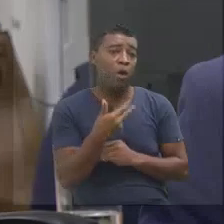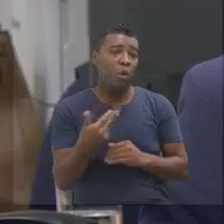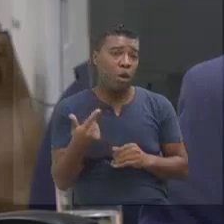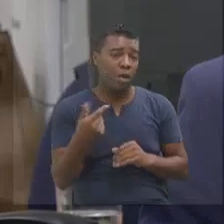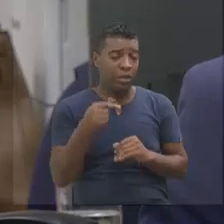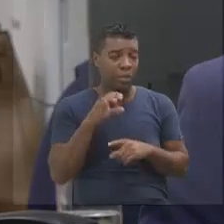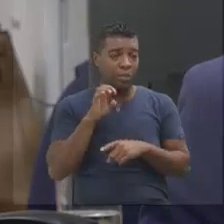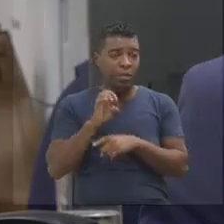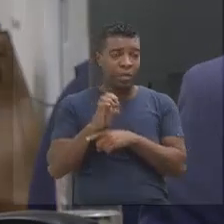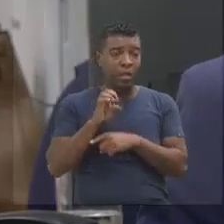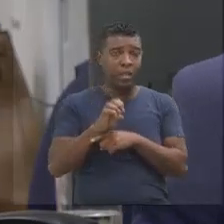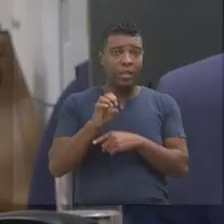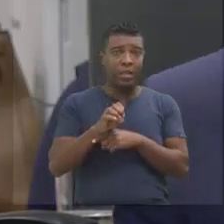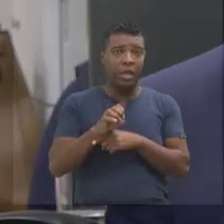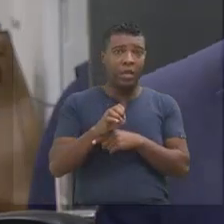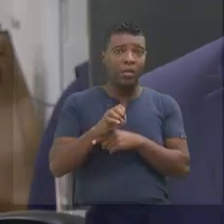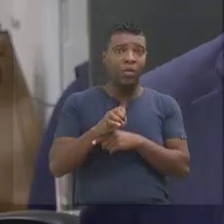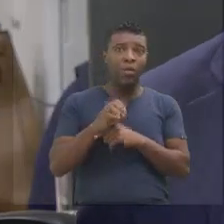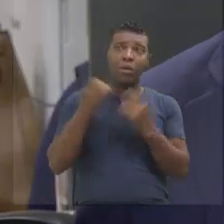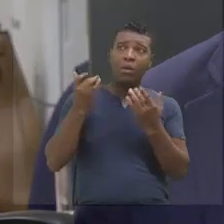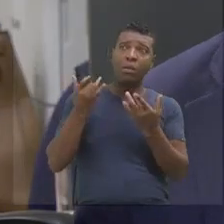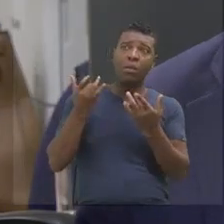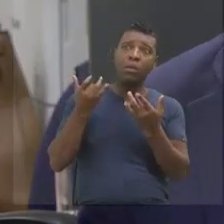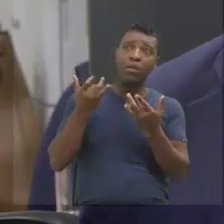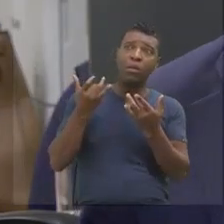abrindo mão de receber recursos